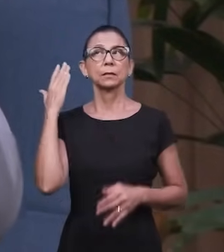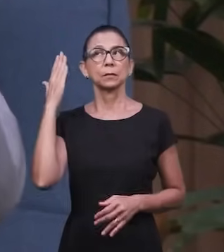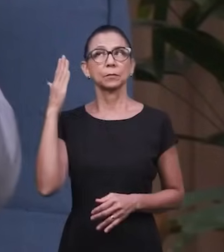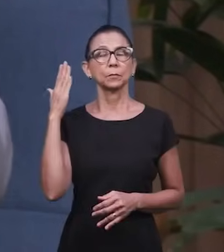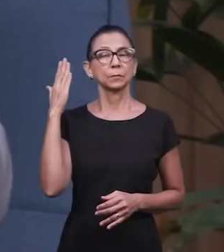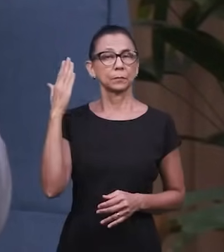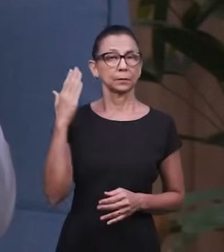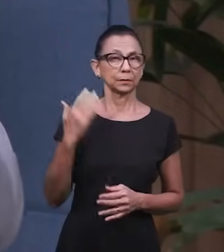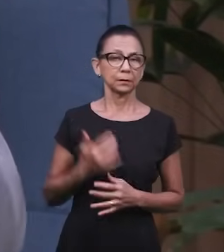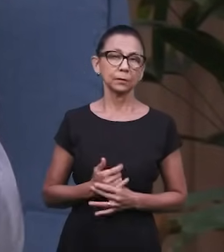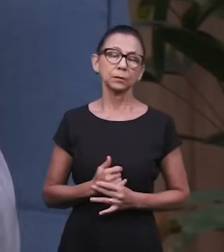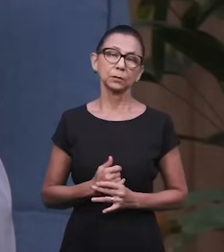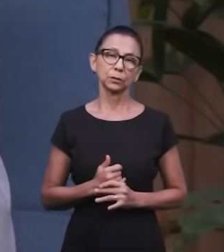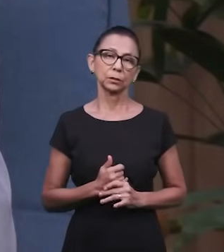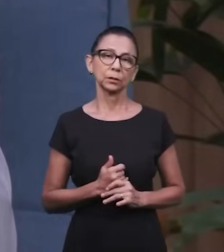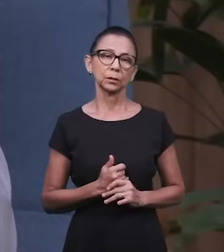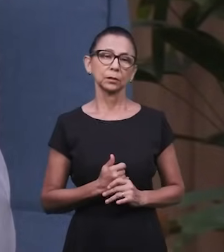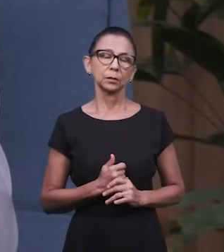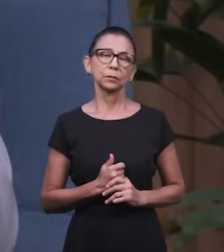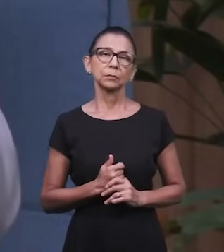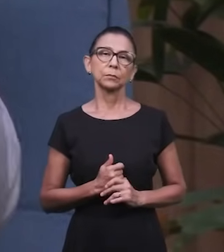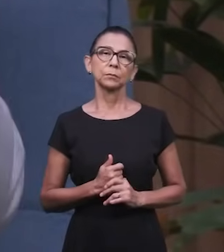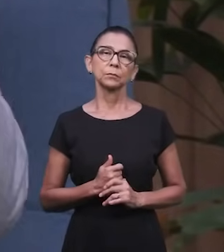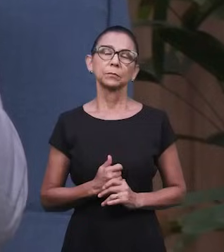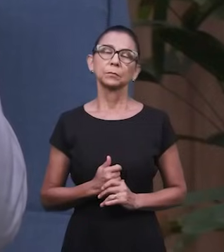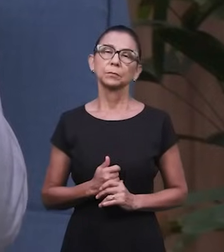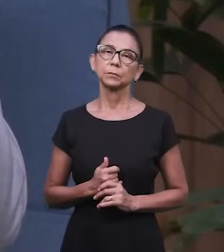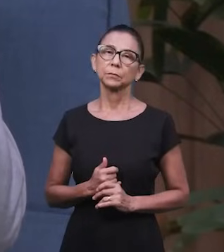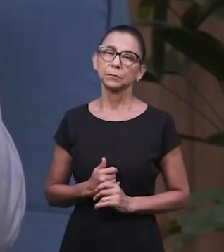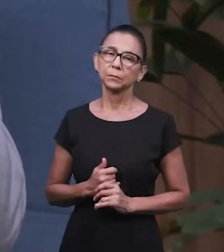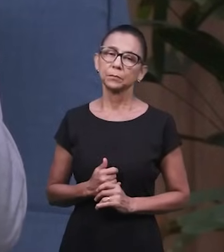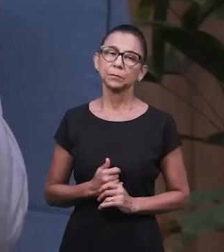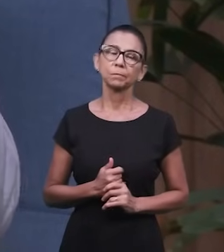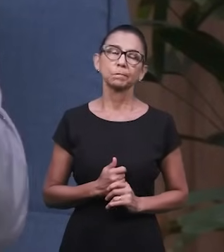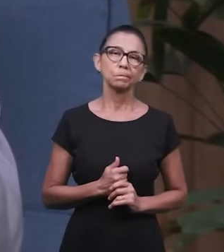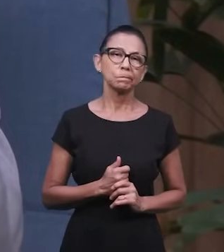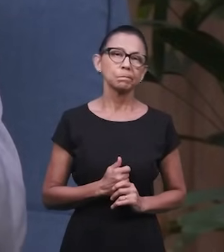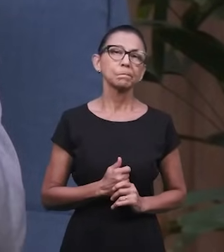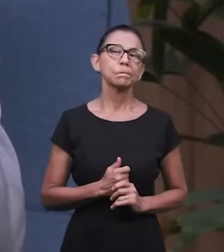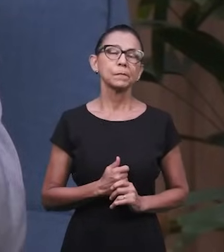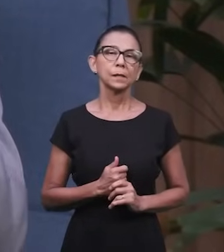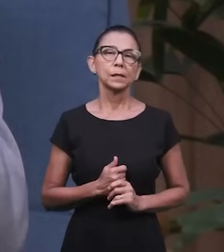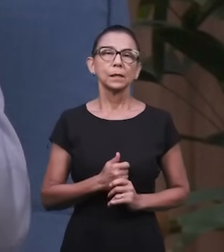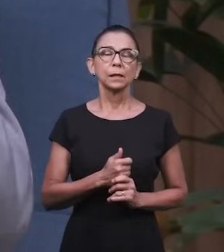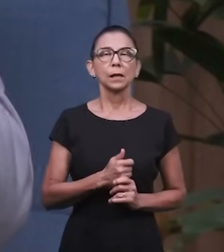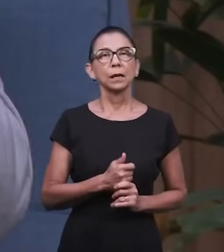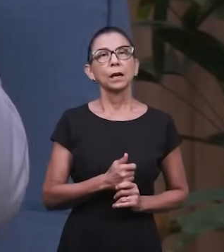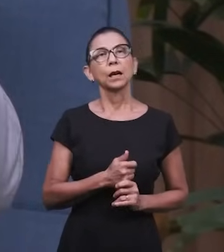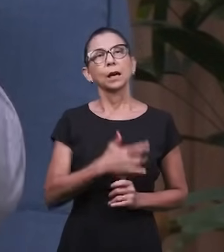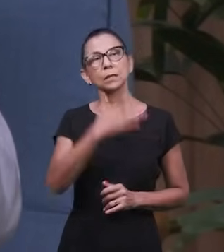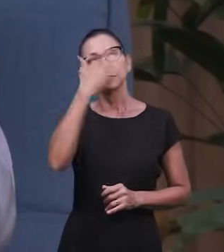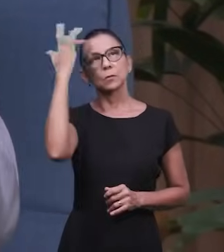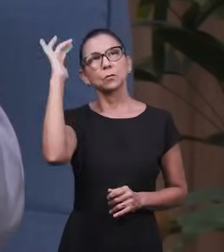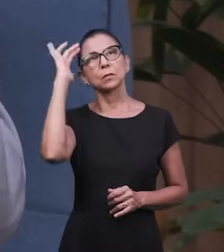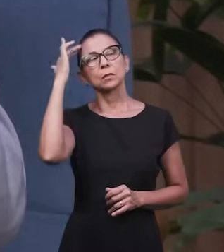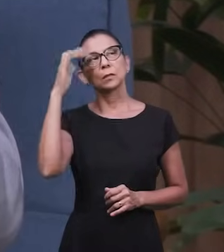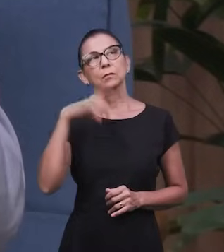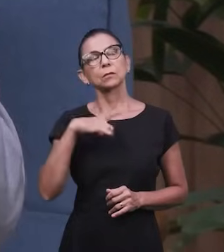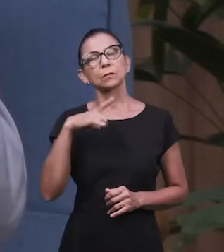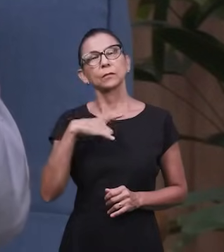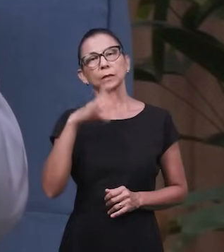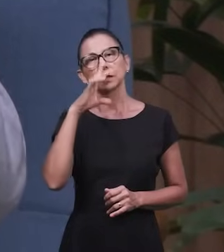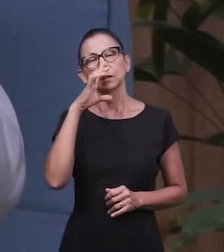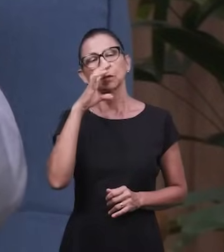né, para o momento do arrebatamento, também levou as pessoas a entender que há um juízo. Né? Há um juízo